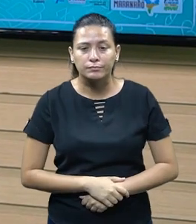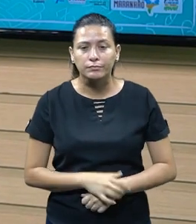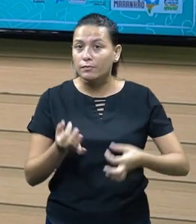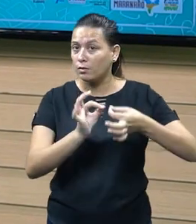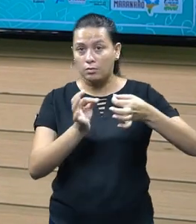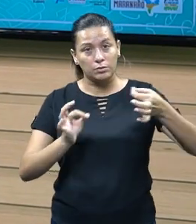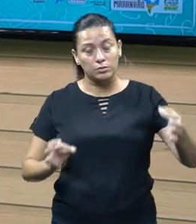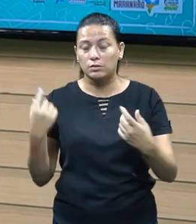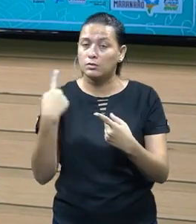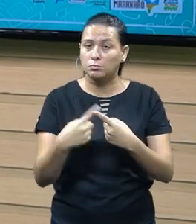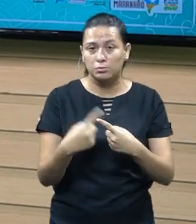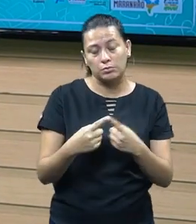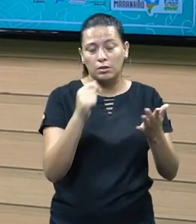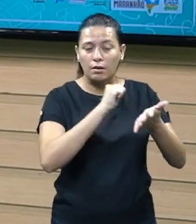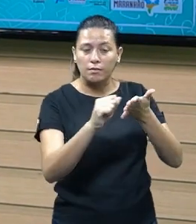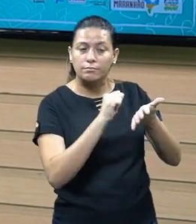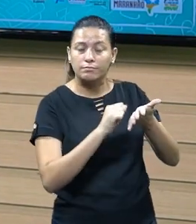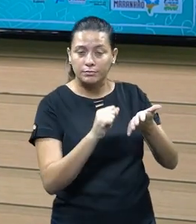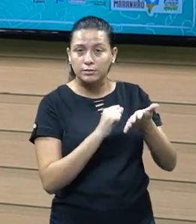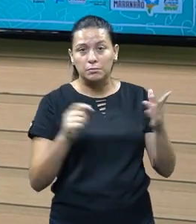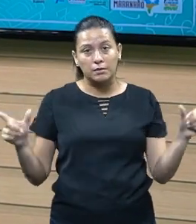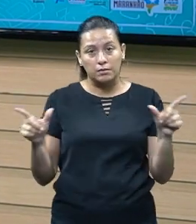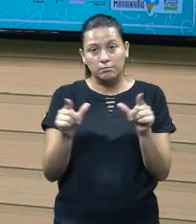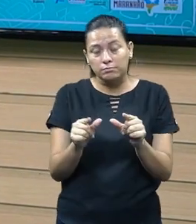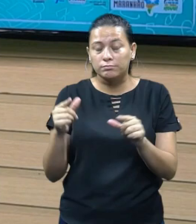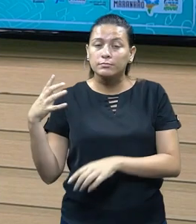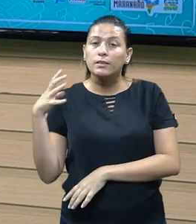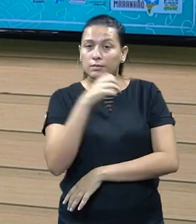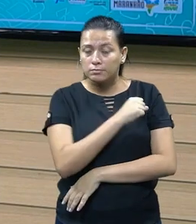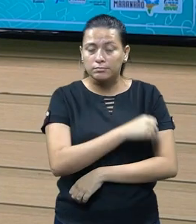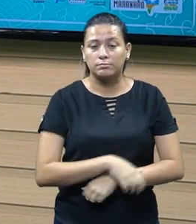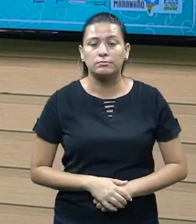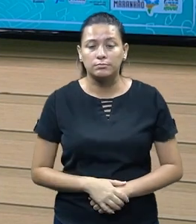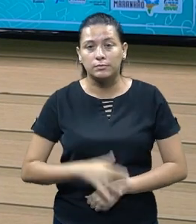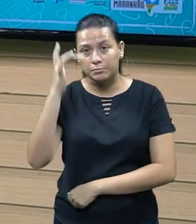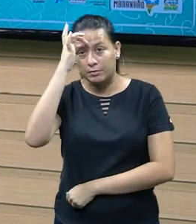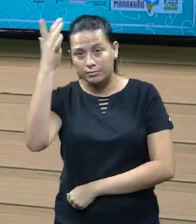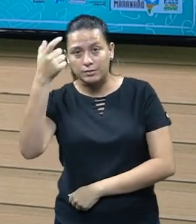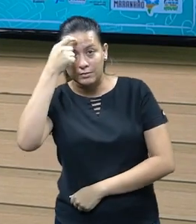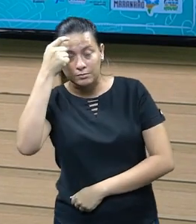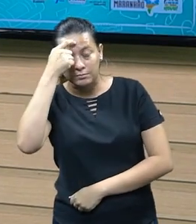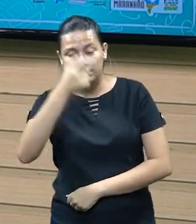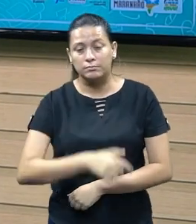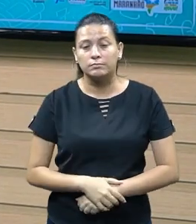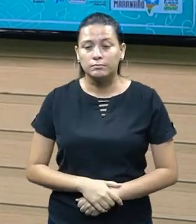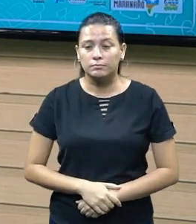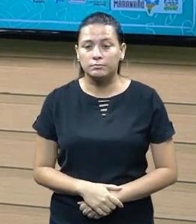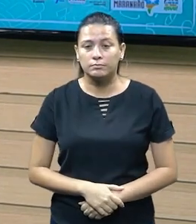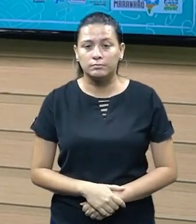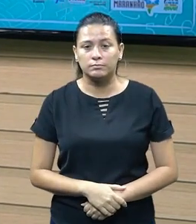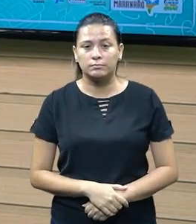extensa Porque de fato fichamento acadêmico não é uma coisa extensa é para ser rápida é justamente para facilitar a memorização